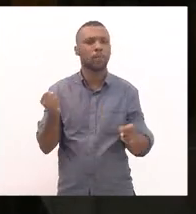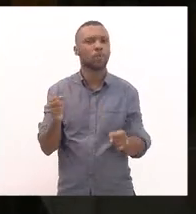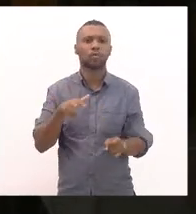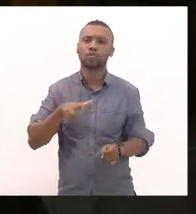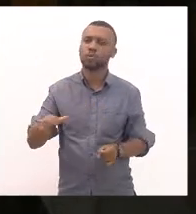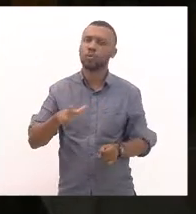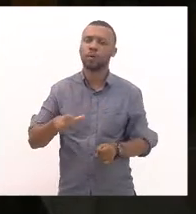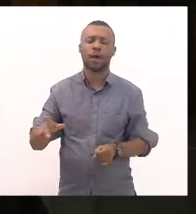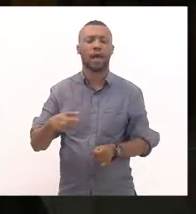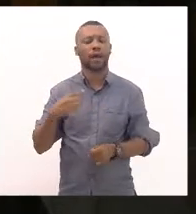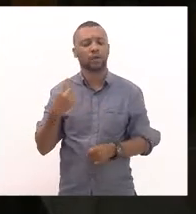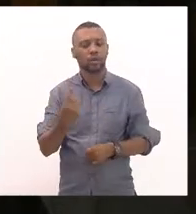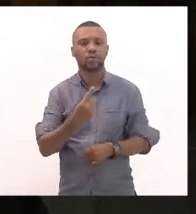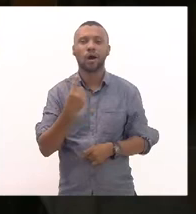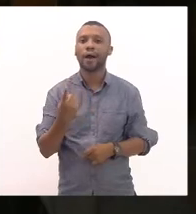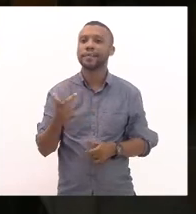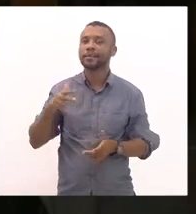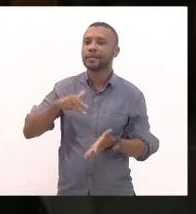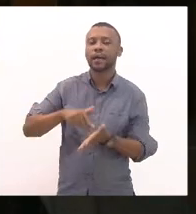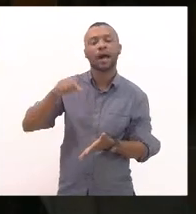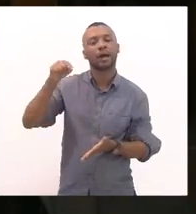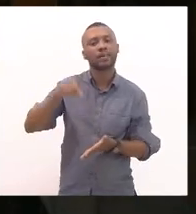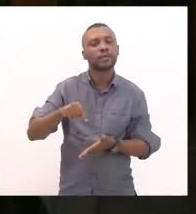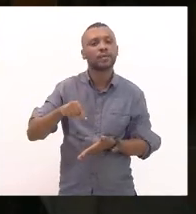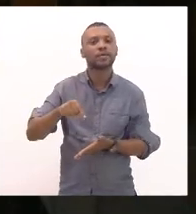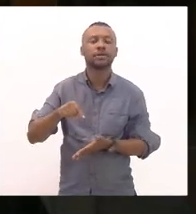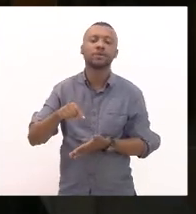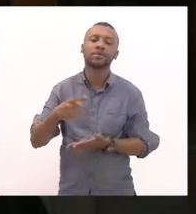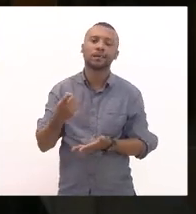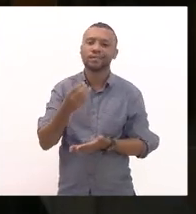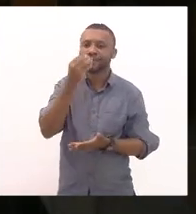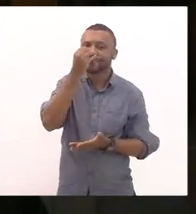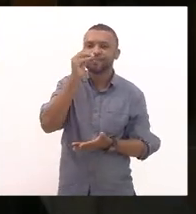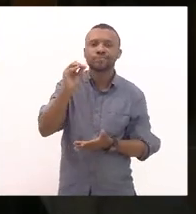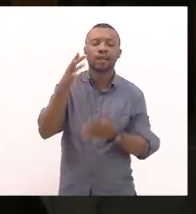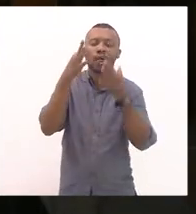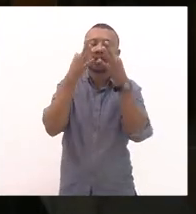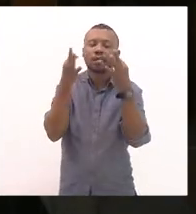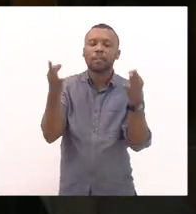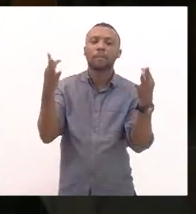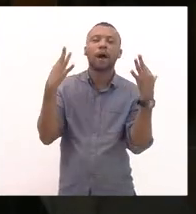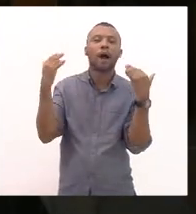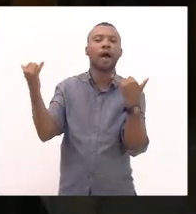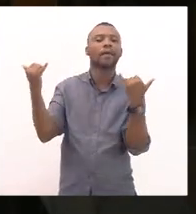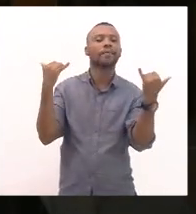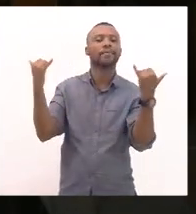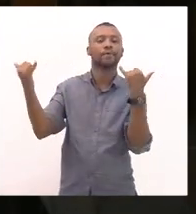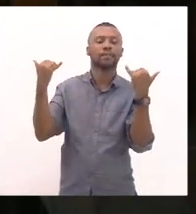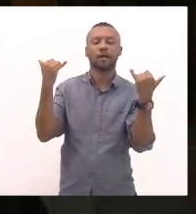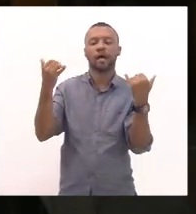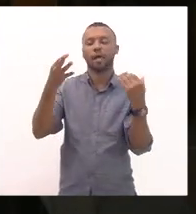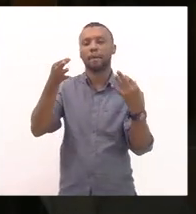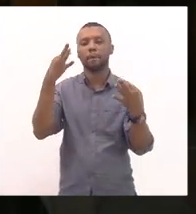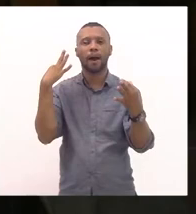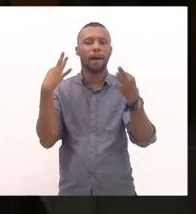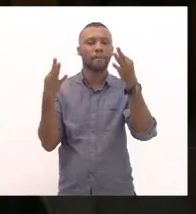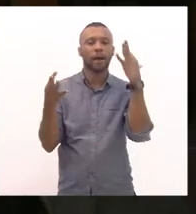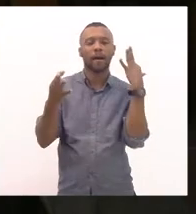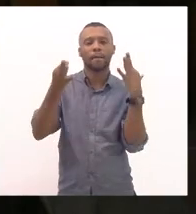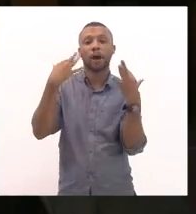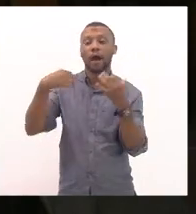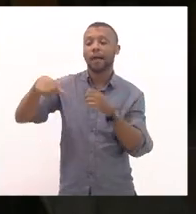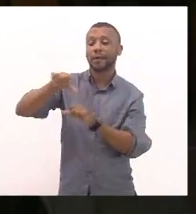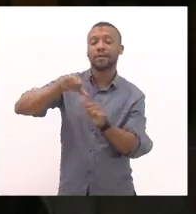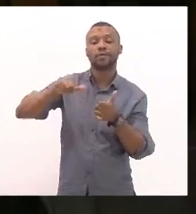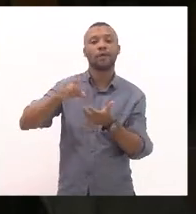que nós aqui deixemos que essas informações essas narrativas se tornem